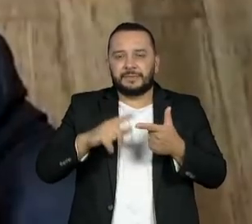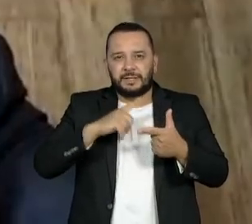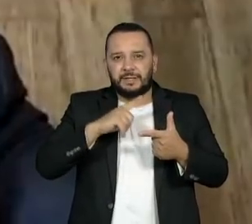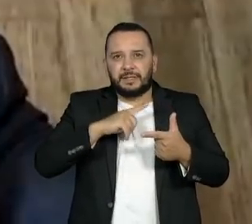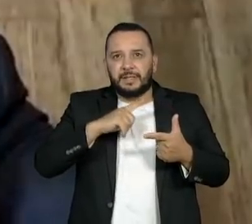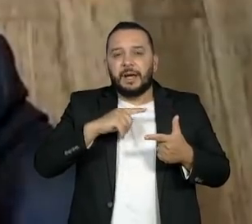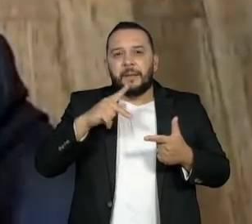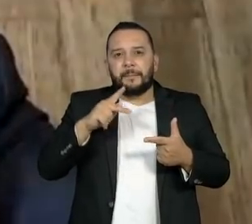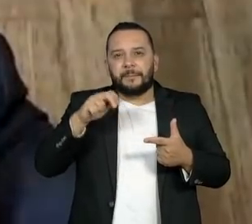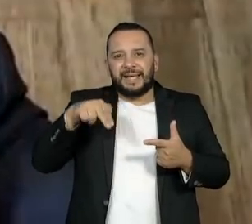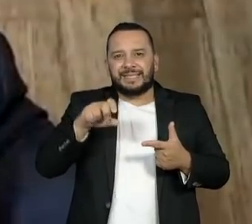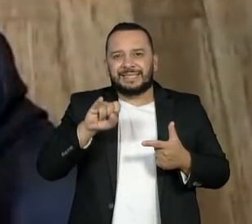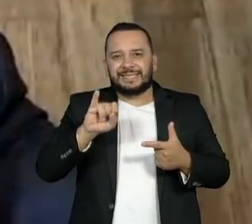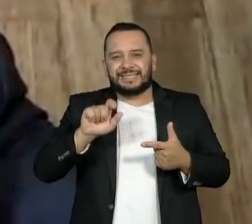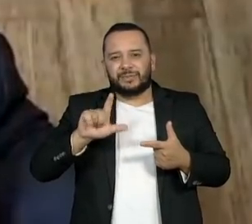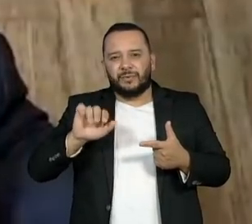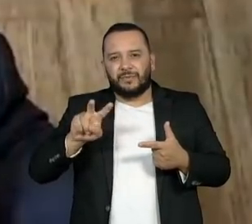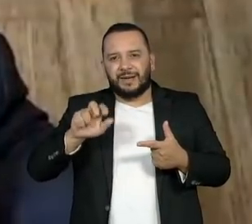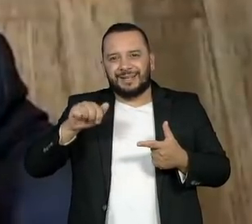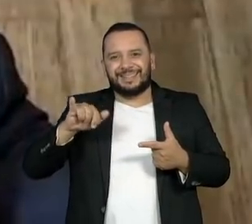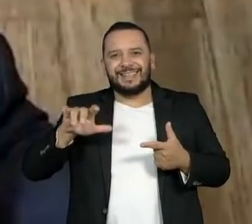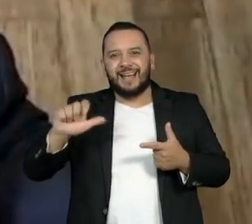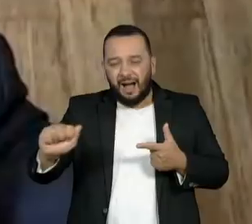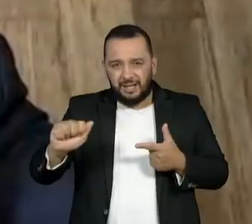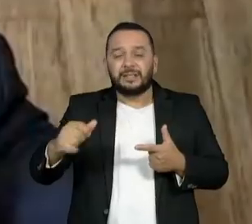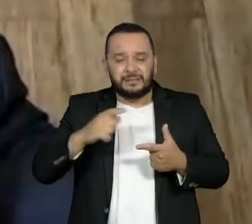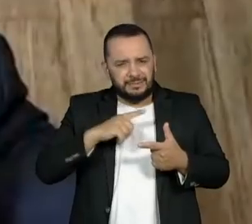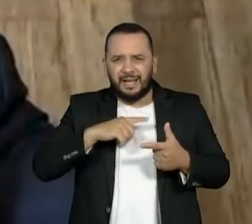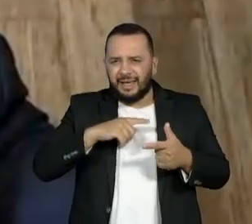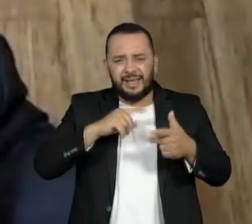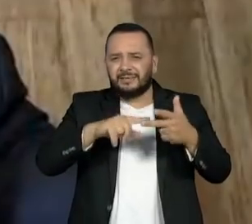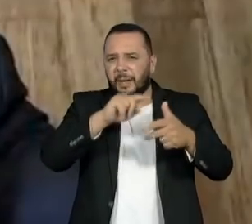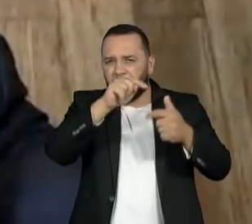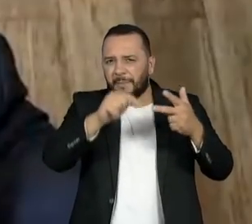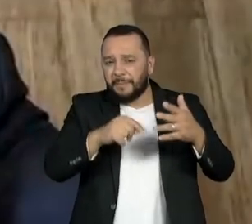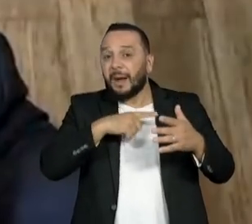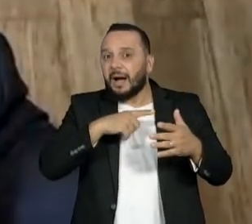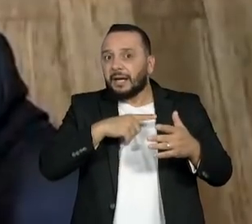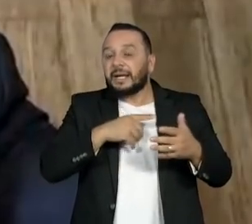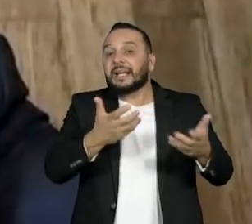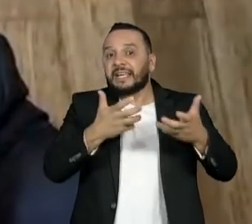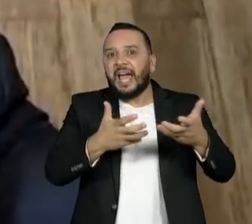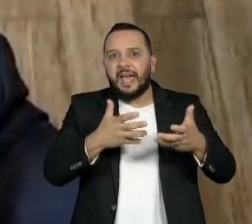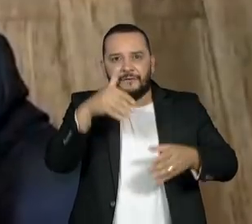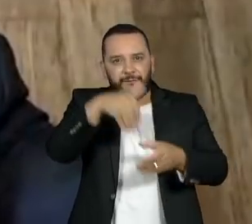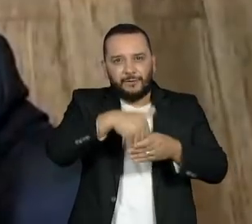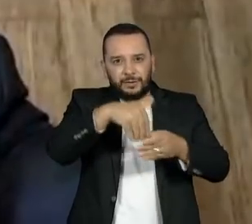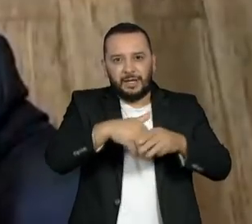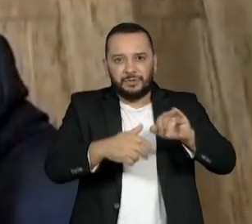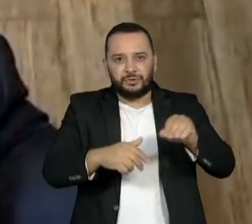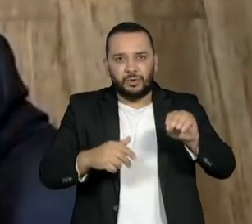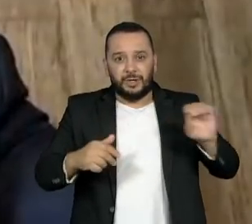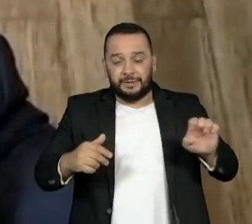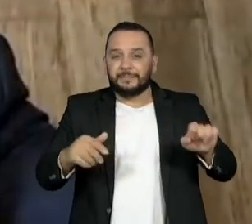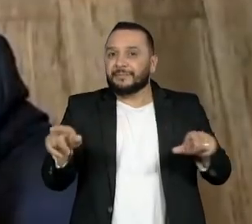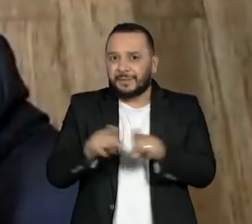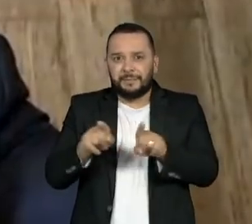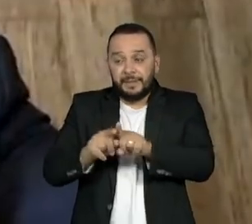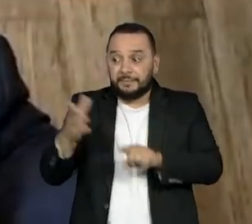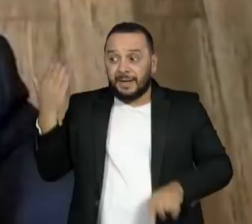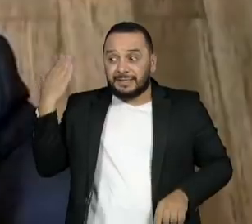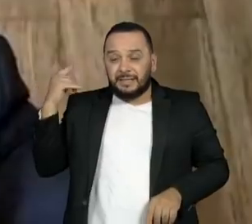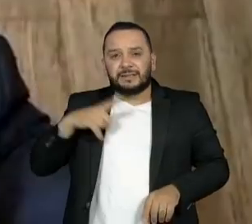falando de Pensilvânia. Também mostra um equilíbrio grande em alguns locais onde o Trump ganhou e que